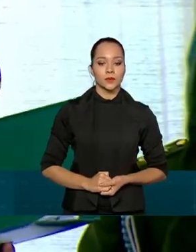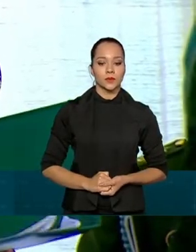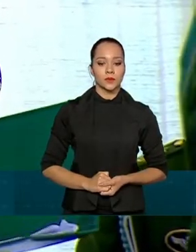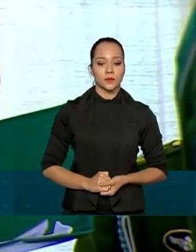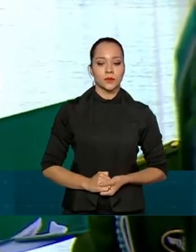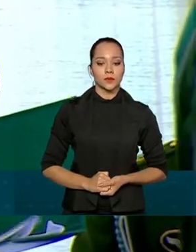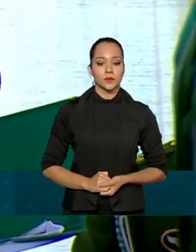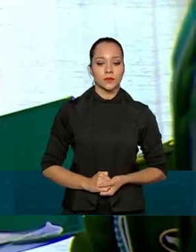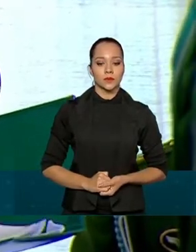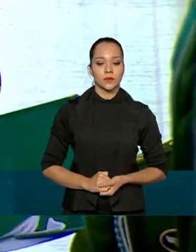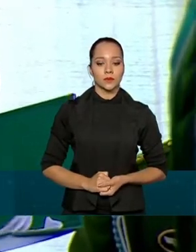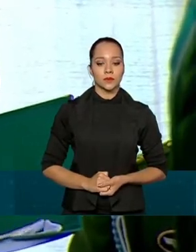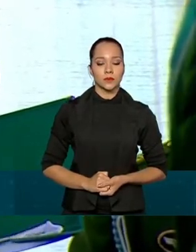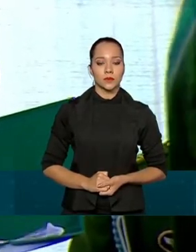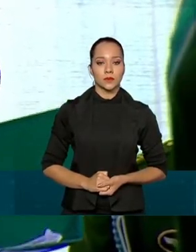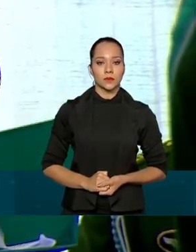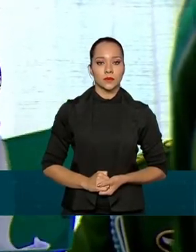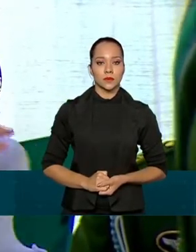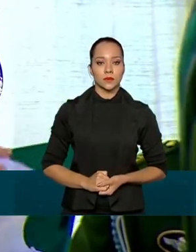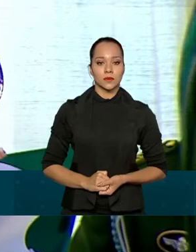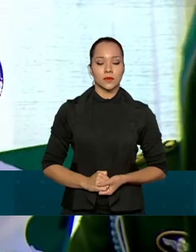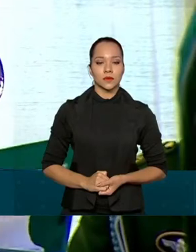E aí